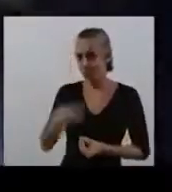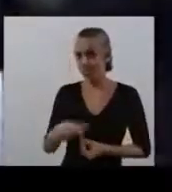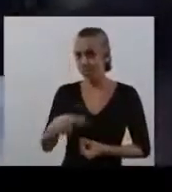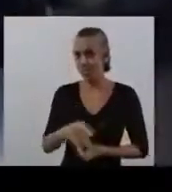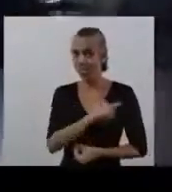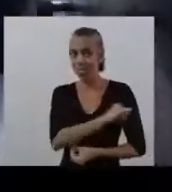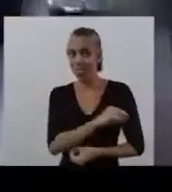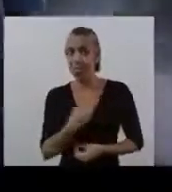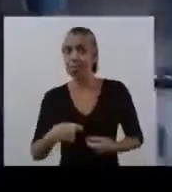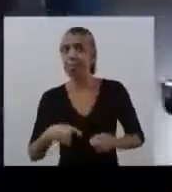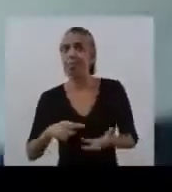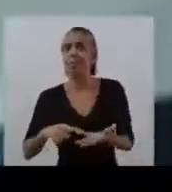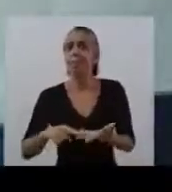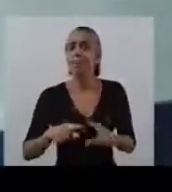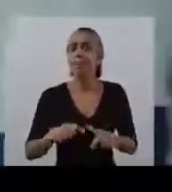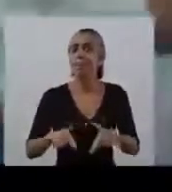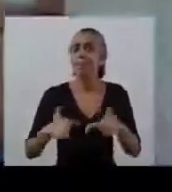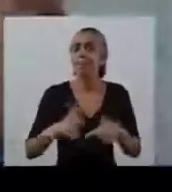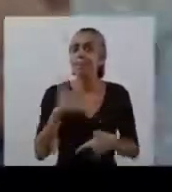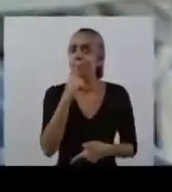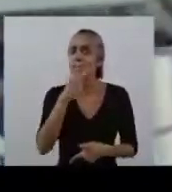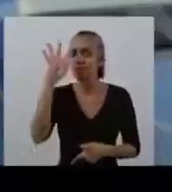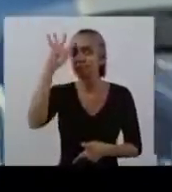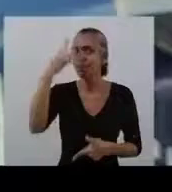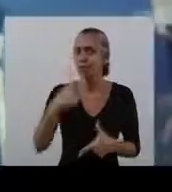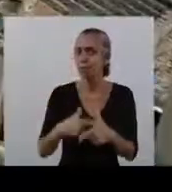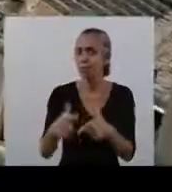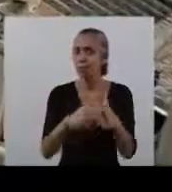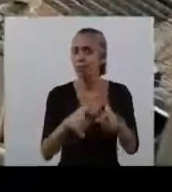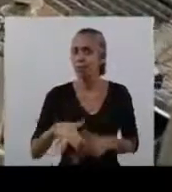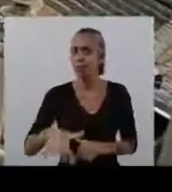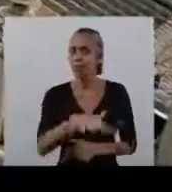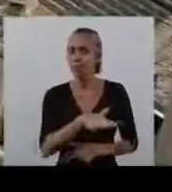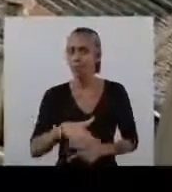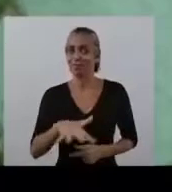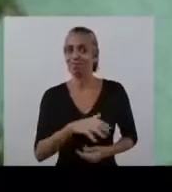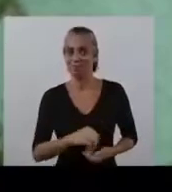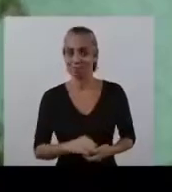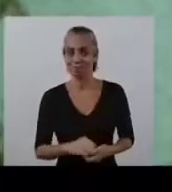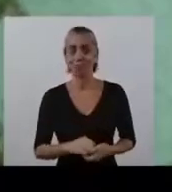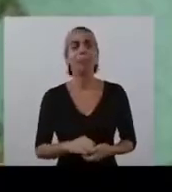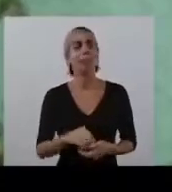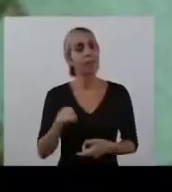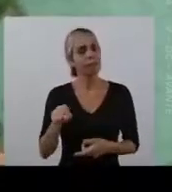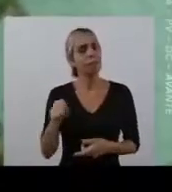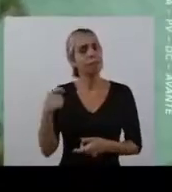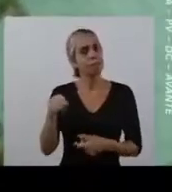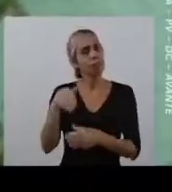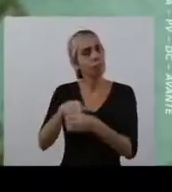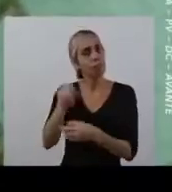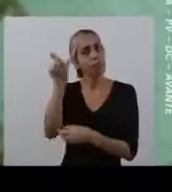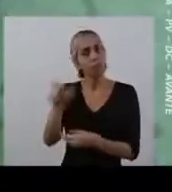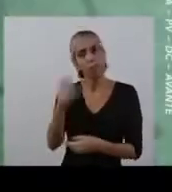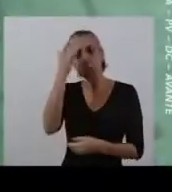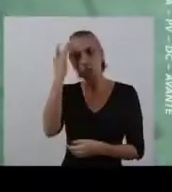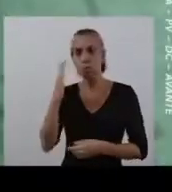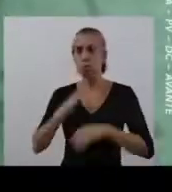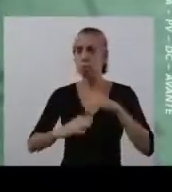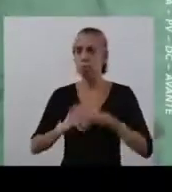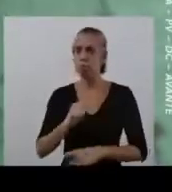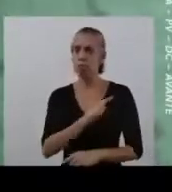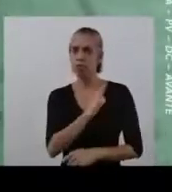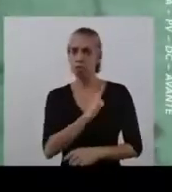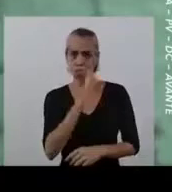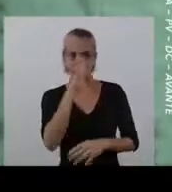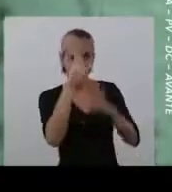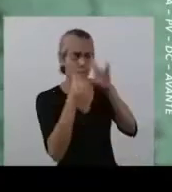funciona e sabe o que precisa ser feito para resolver rapidamente os problemas da nossa cidade. Tem que montar gestores, que é o caso dele, né? Não botar